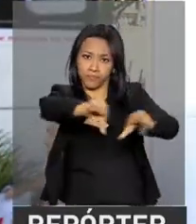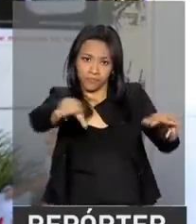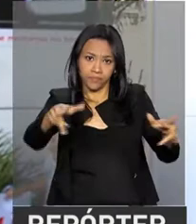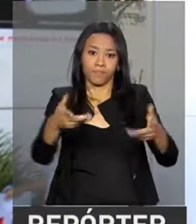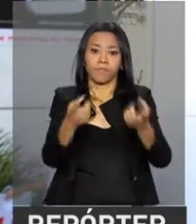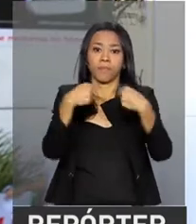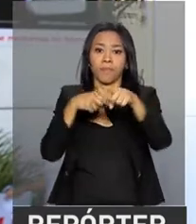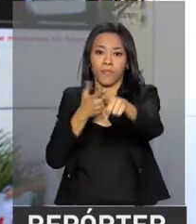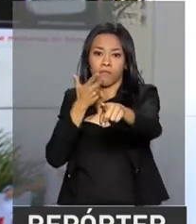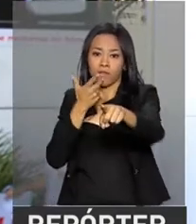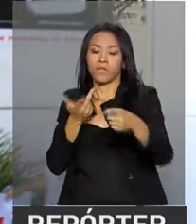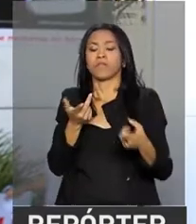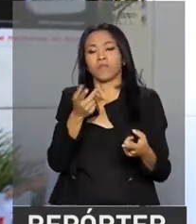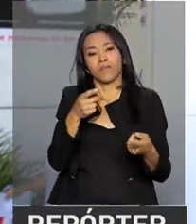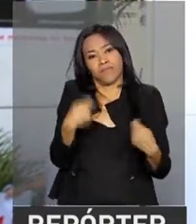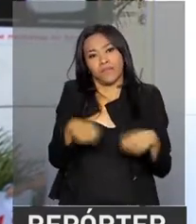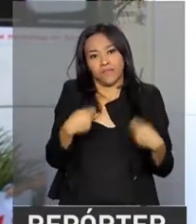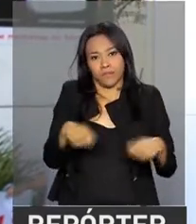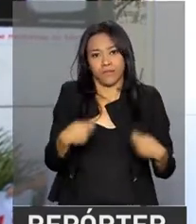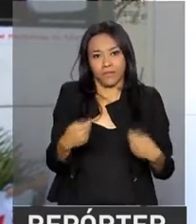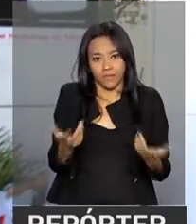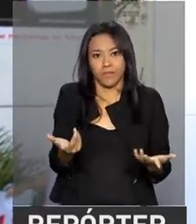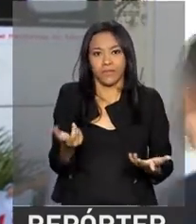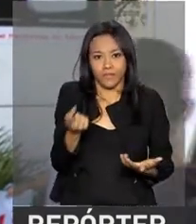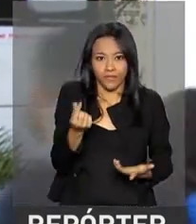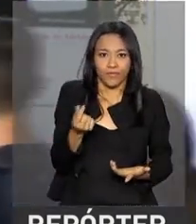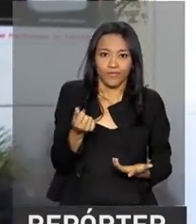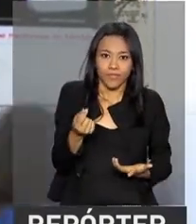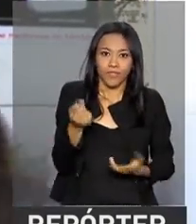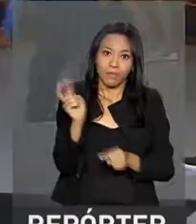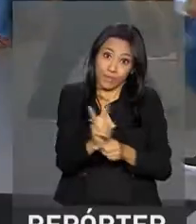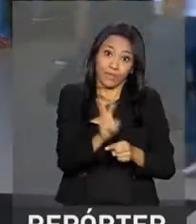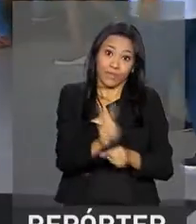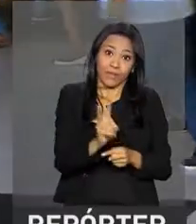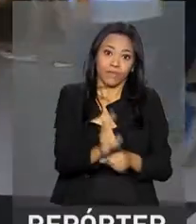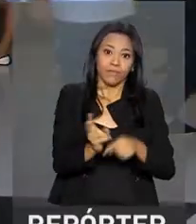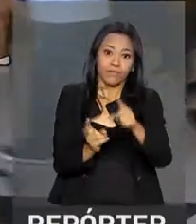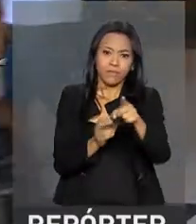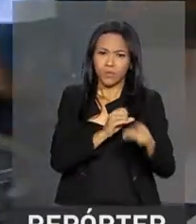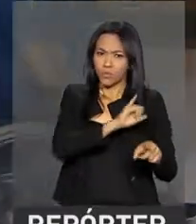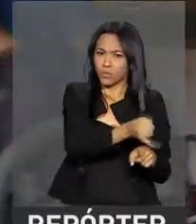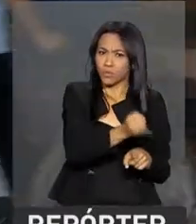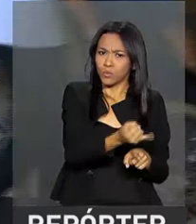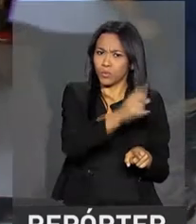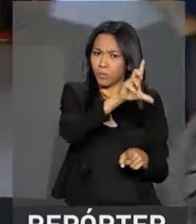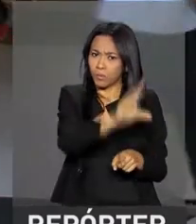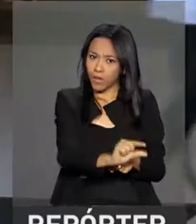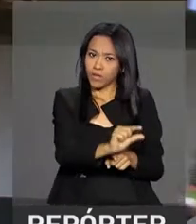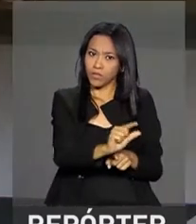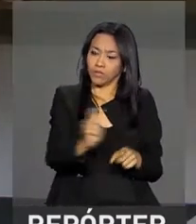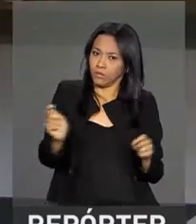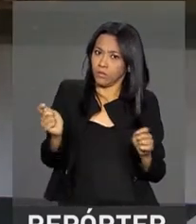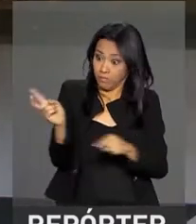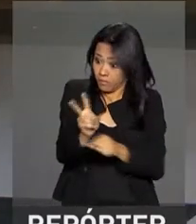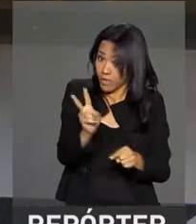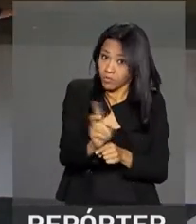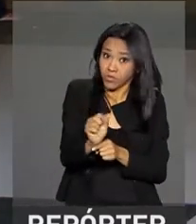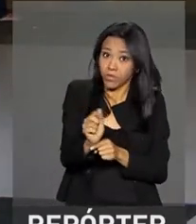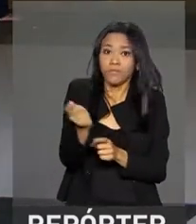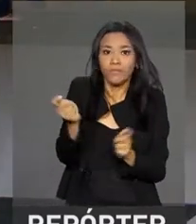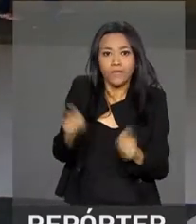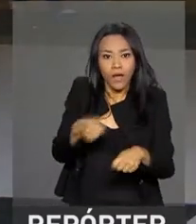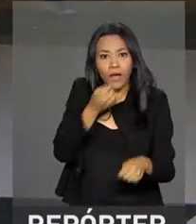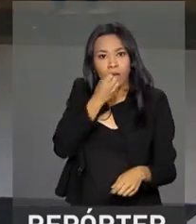geral realmente está precisando de algum dinheiro emprestado não se eu tiver baixando para fazer o financiamento é ficar bom né